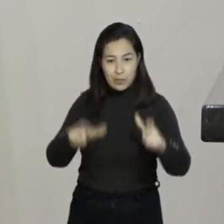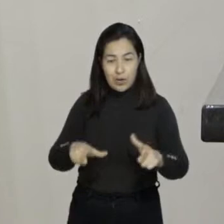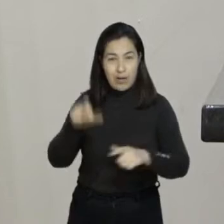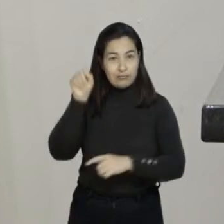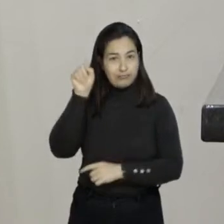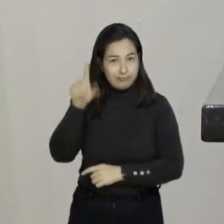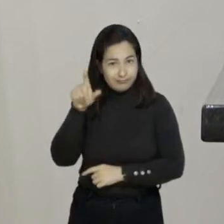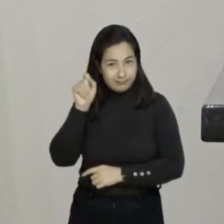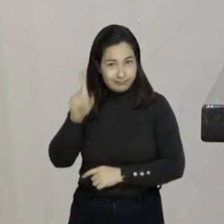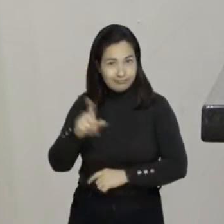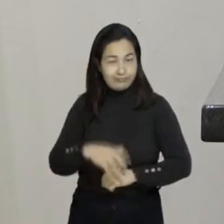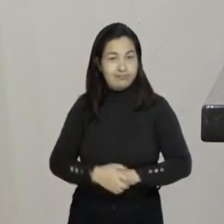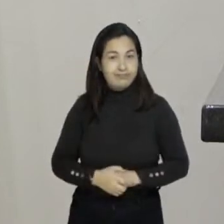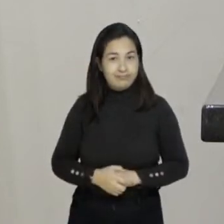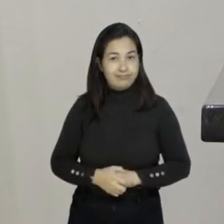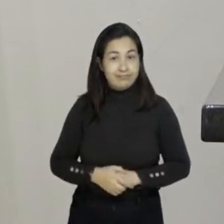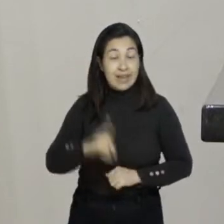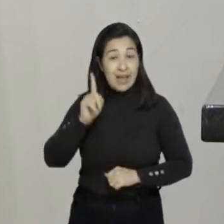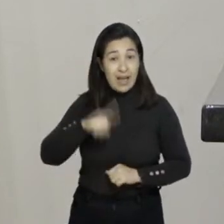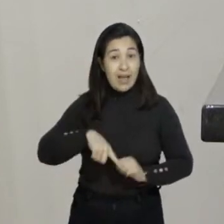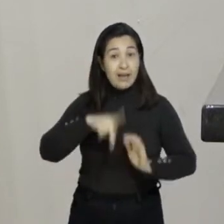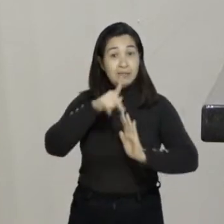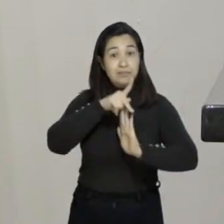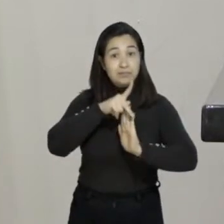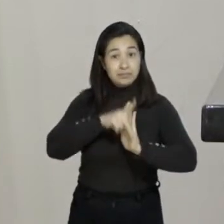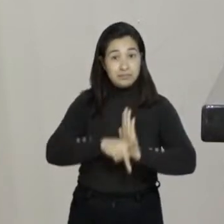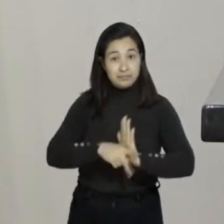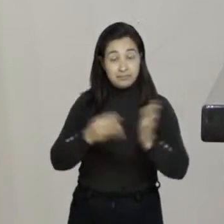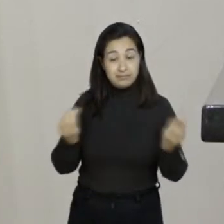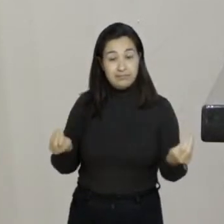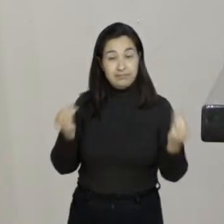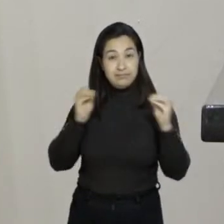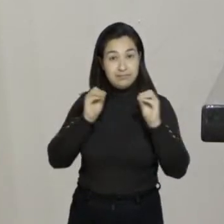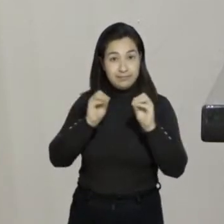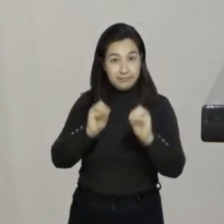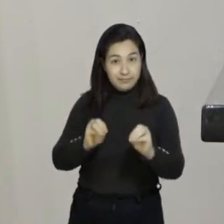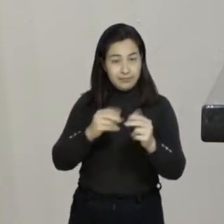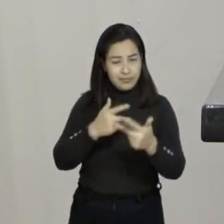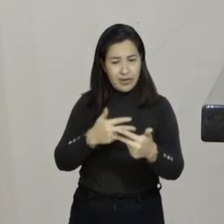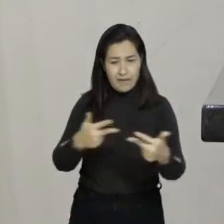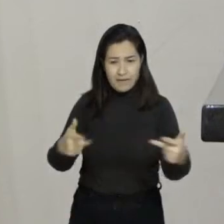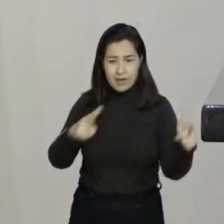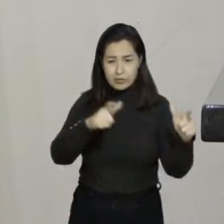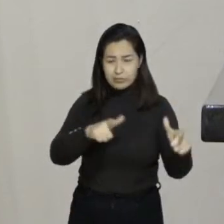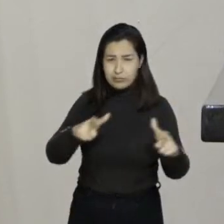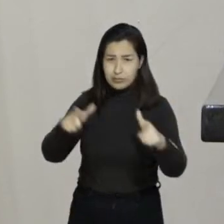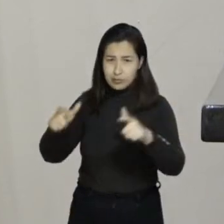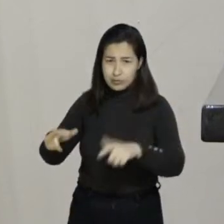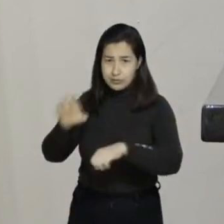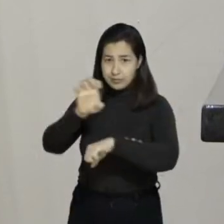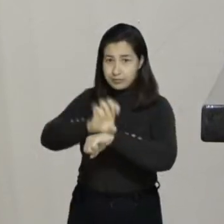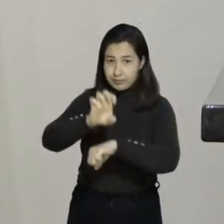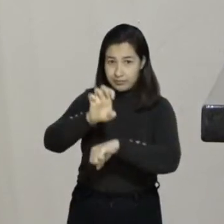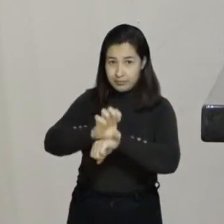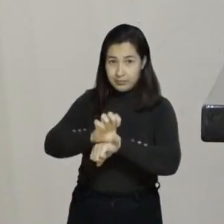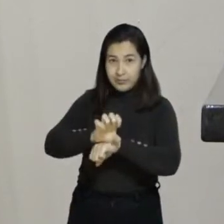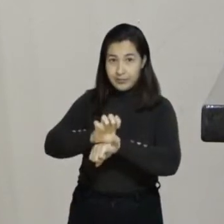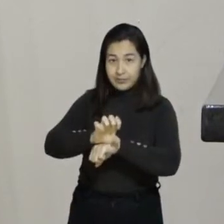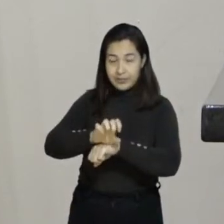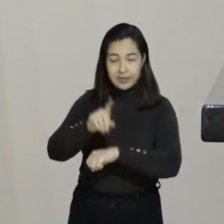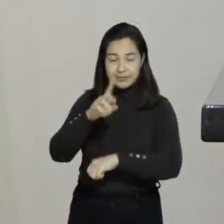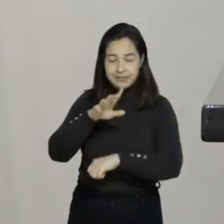tornaram um projeto que ele implementou em várias cidades dos Estados Unidos